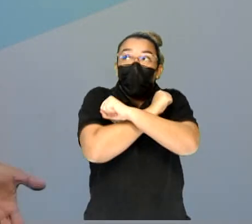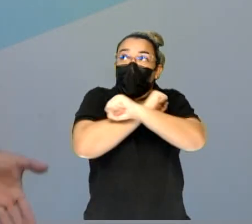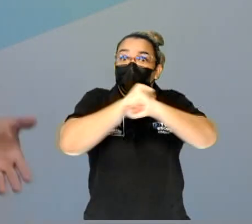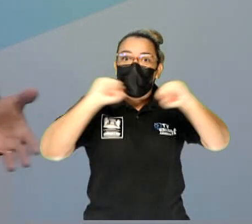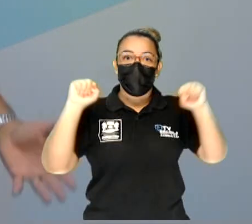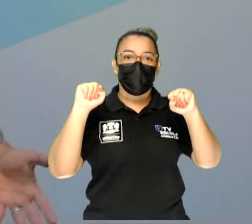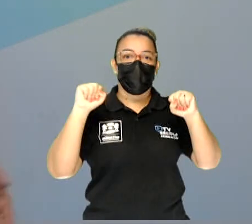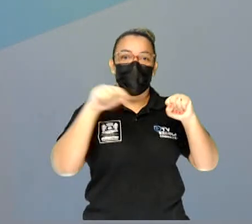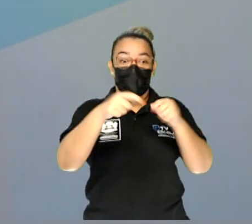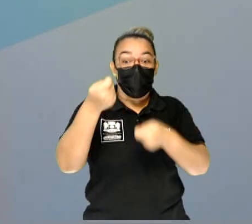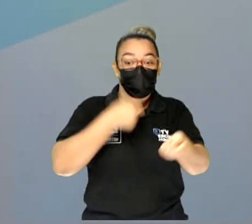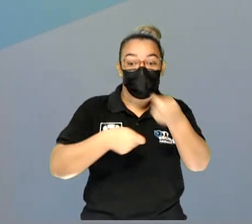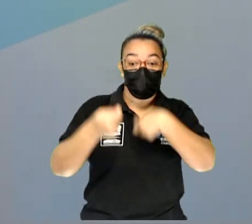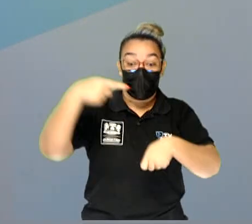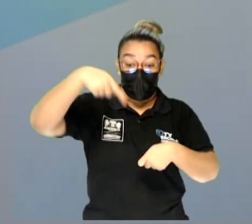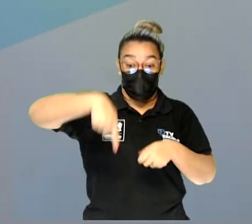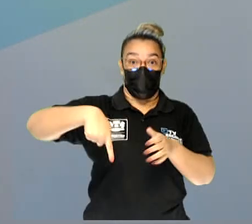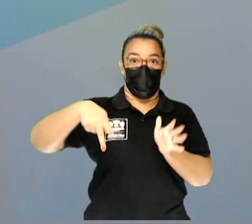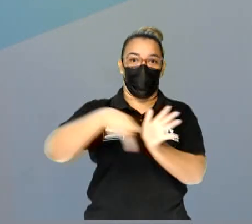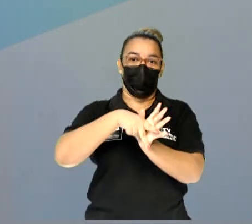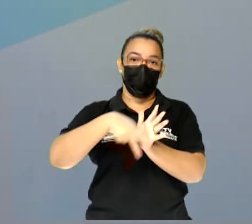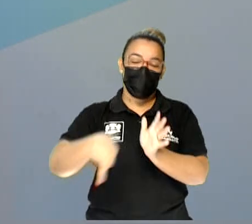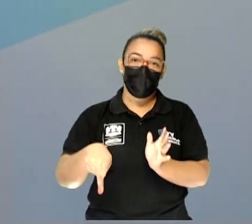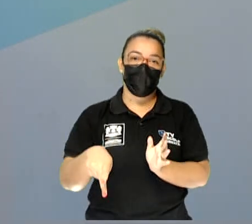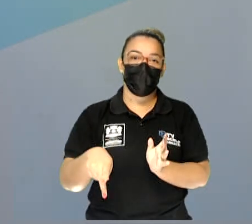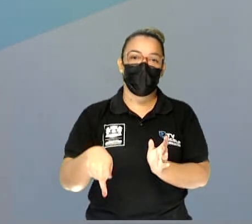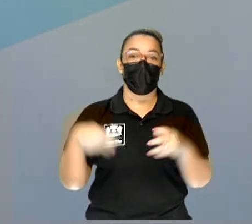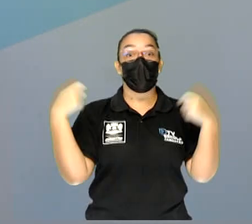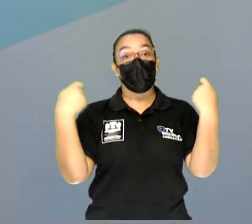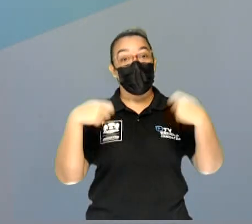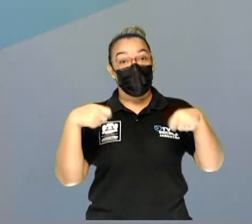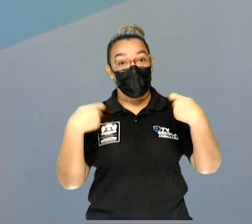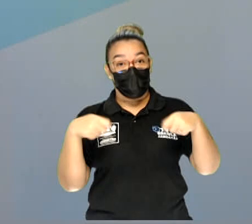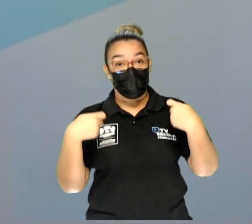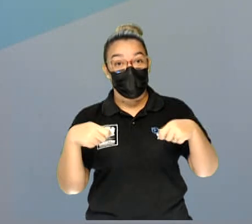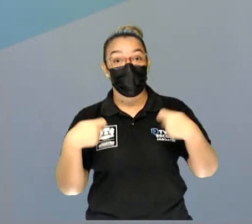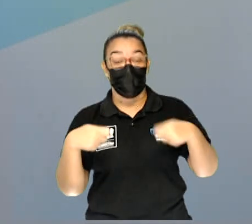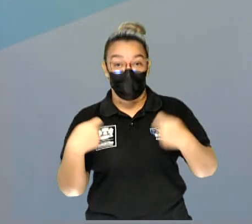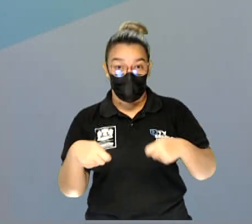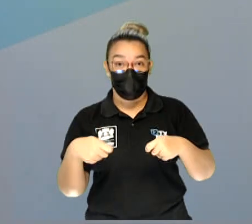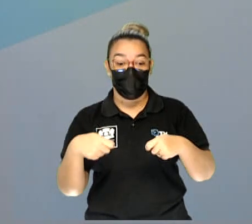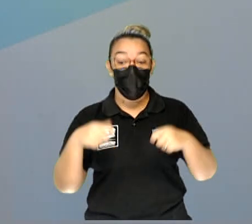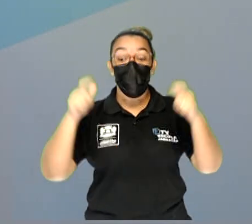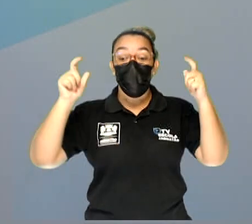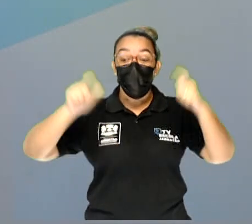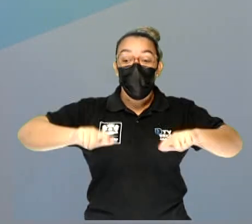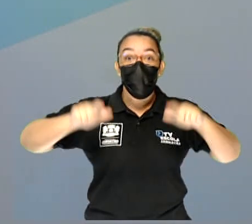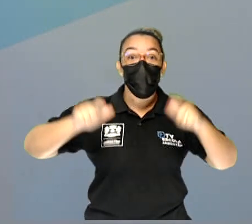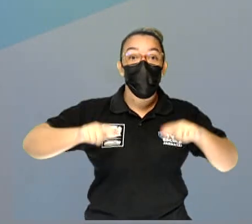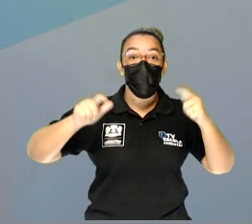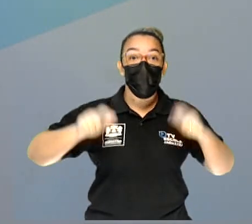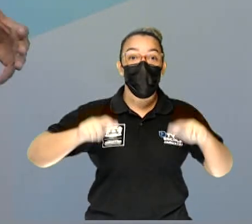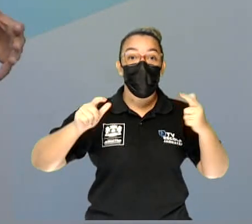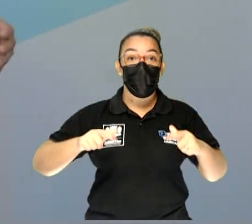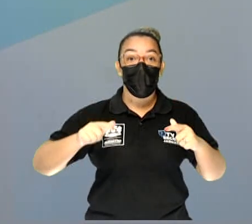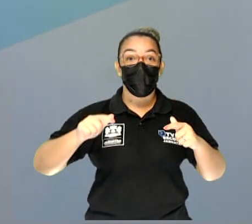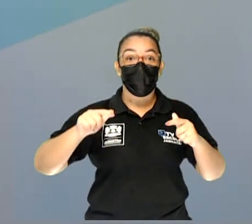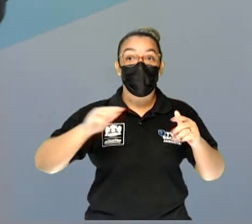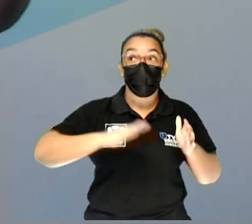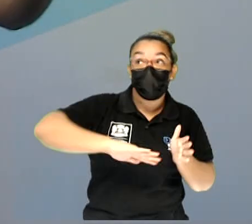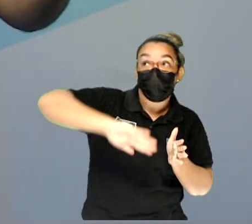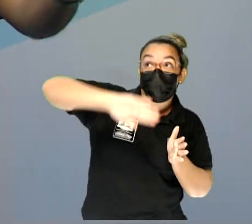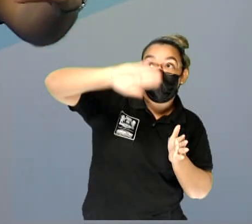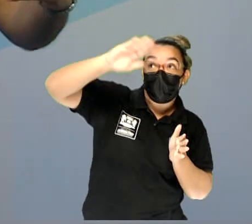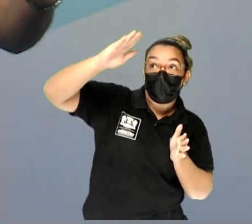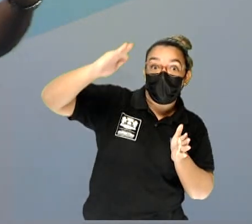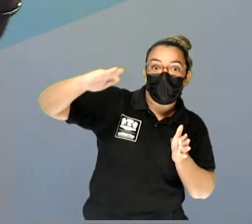seu domínio aqui. Então, para isso eles tinham que tomar, tá, um local que era o ponto mais alto no caminho